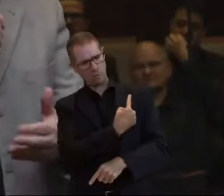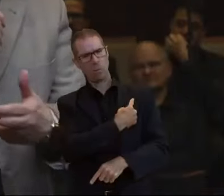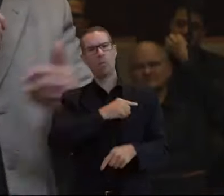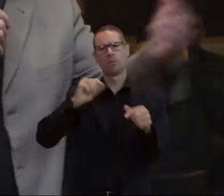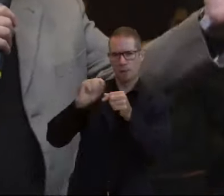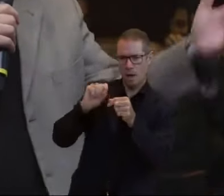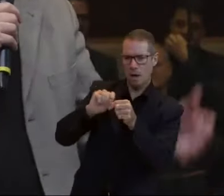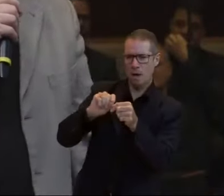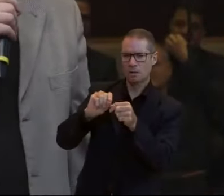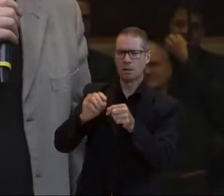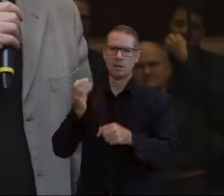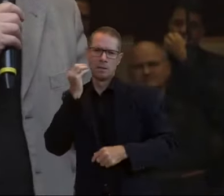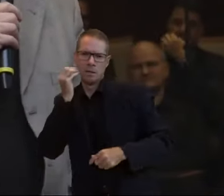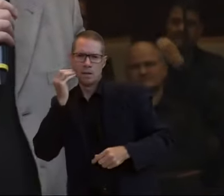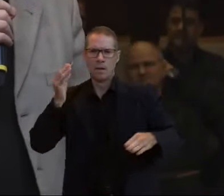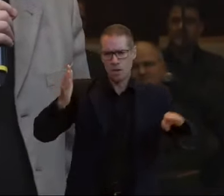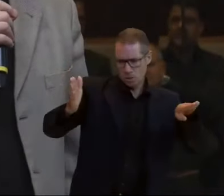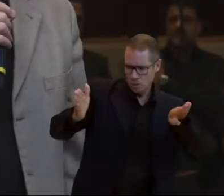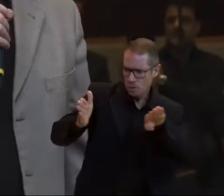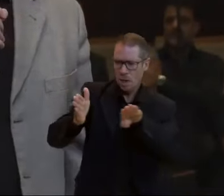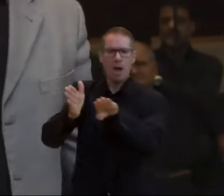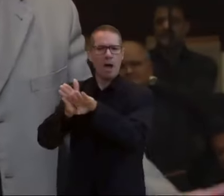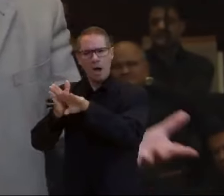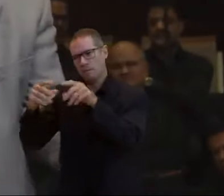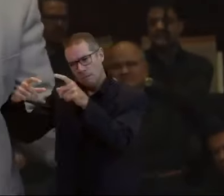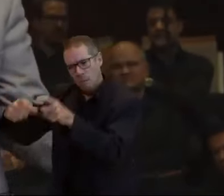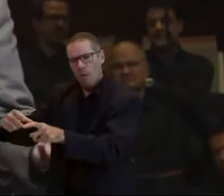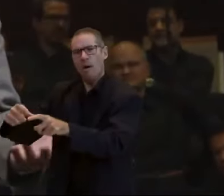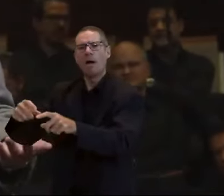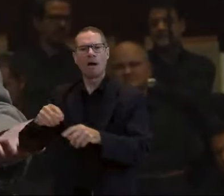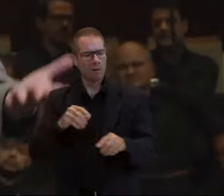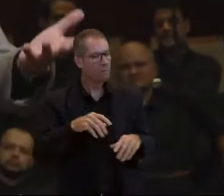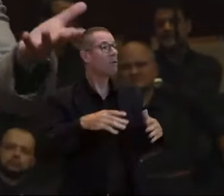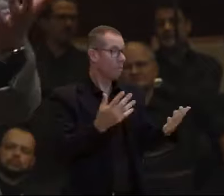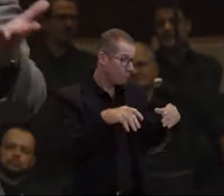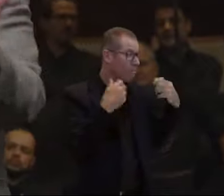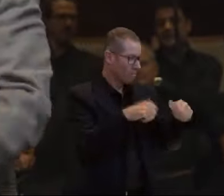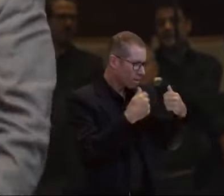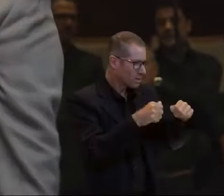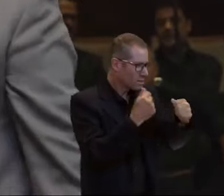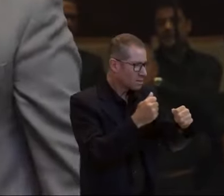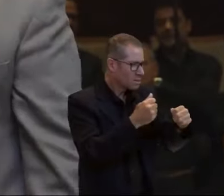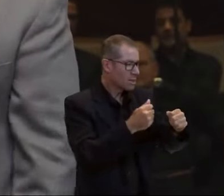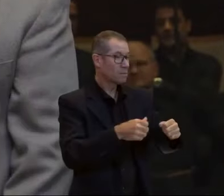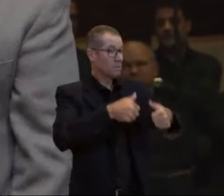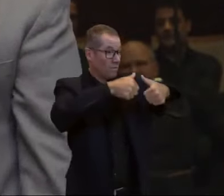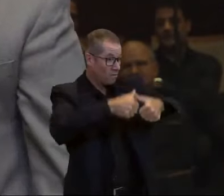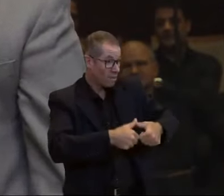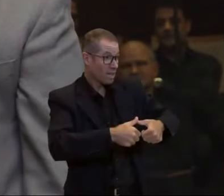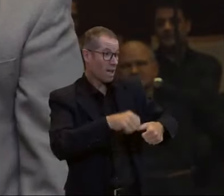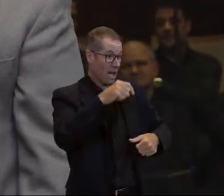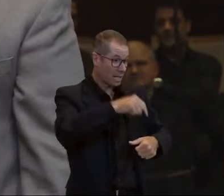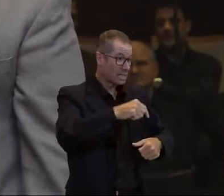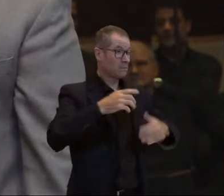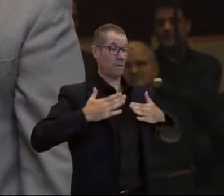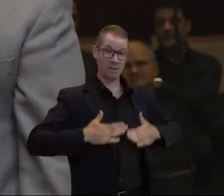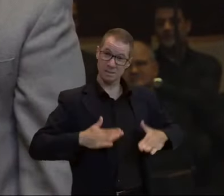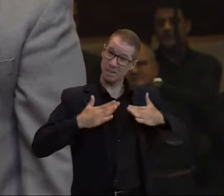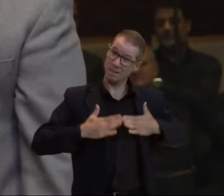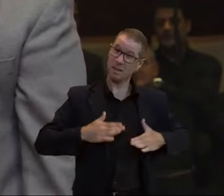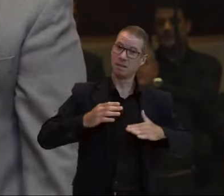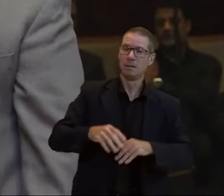estávamos fazendo. Estávamos tentando chegar e pedimos: olha, precisamos de hospedagem.